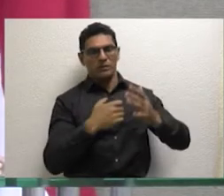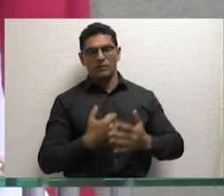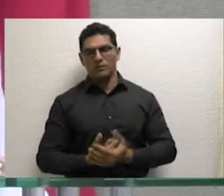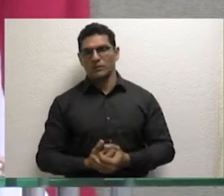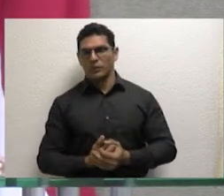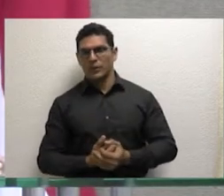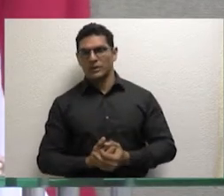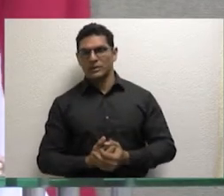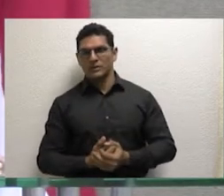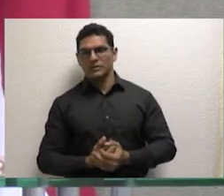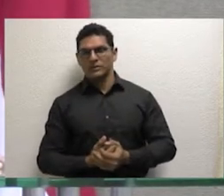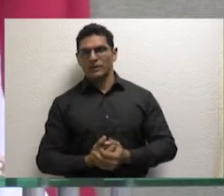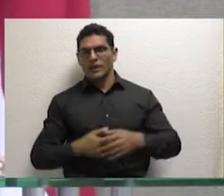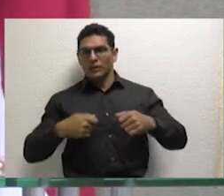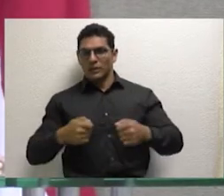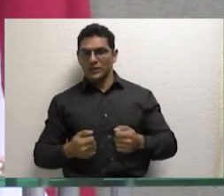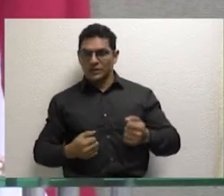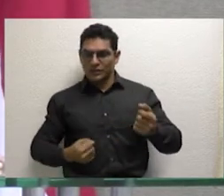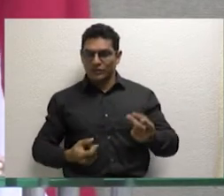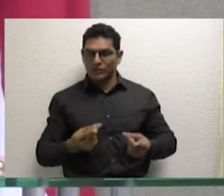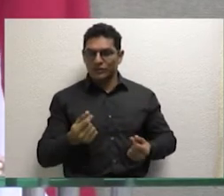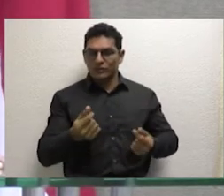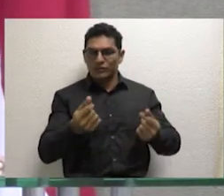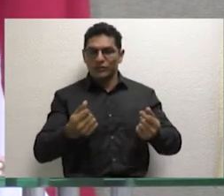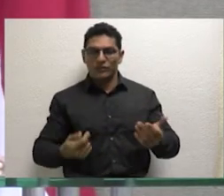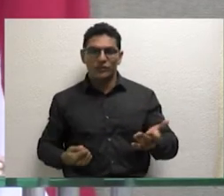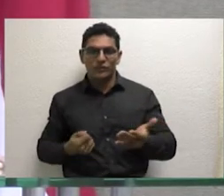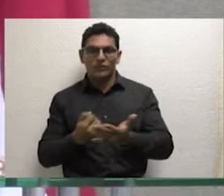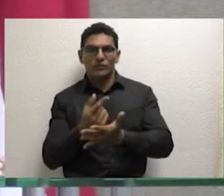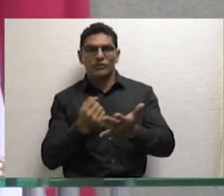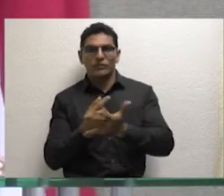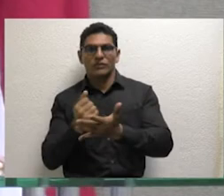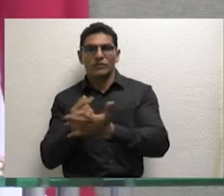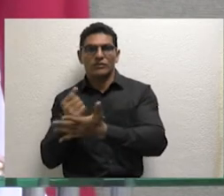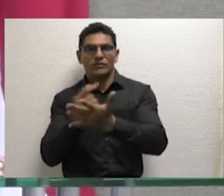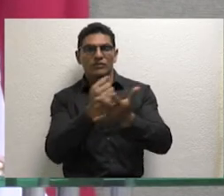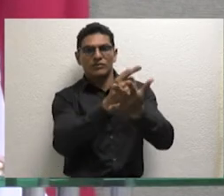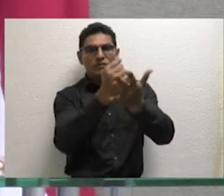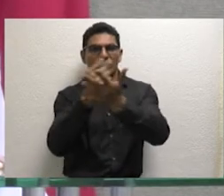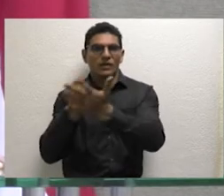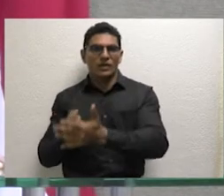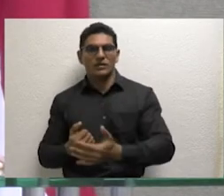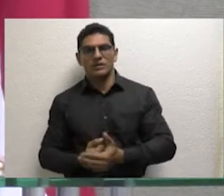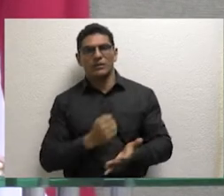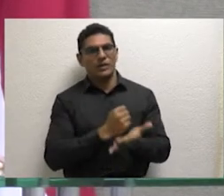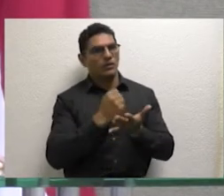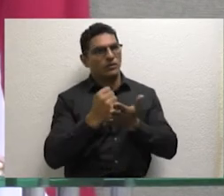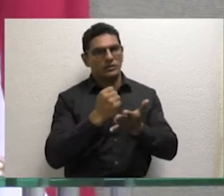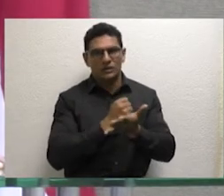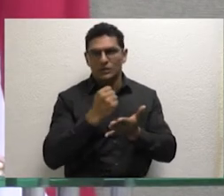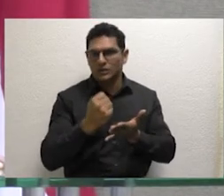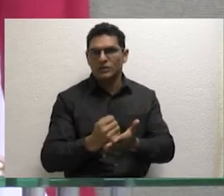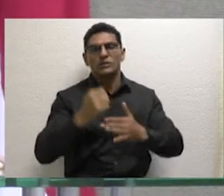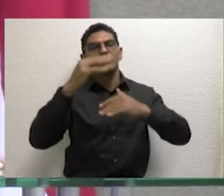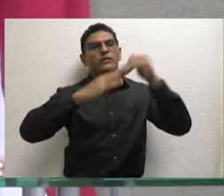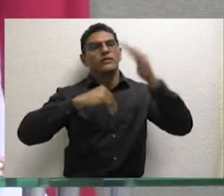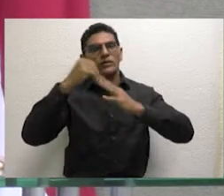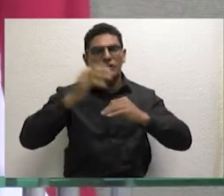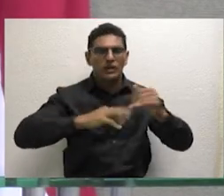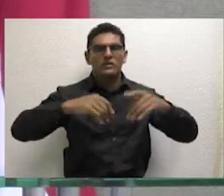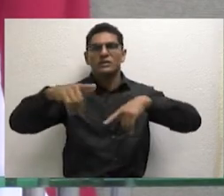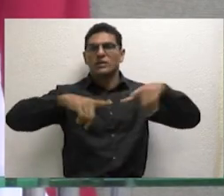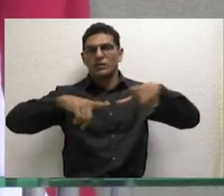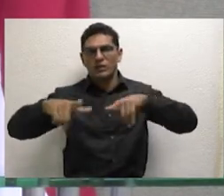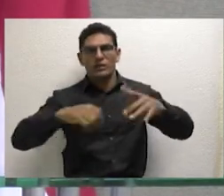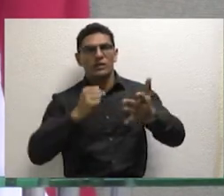elas têm que investir recurso próprio na sua edificação na contratação dos seus funcionários na